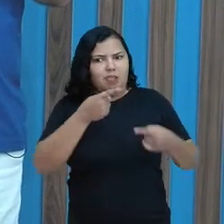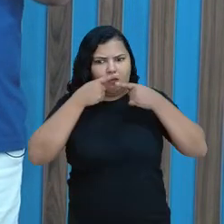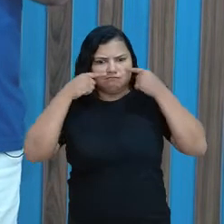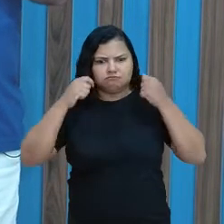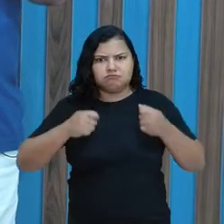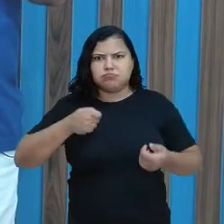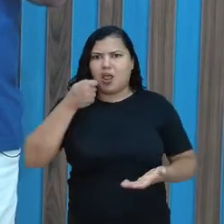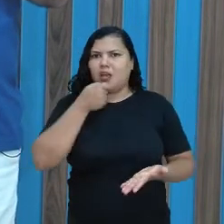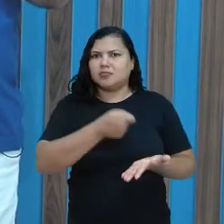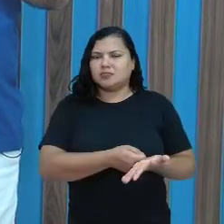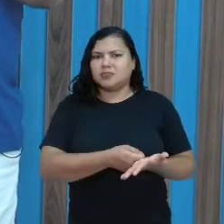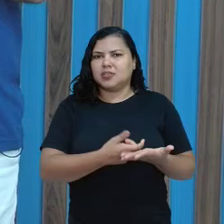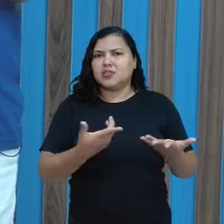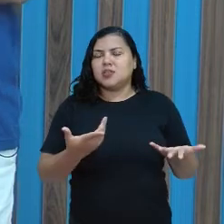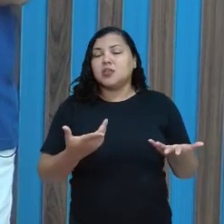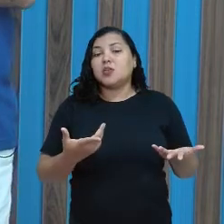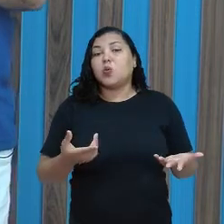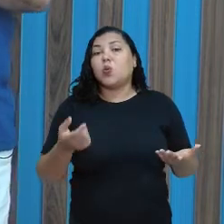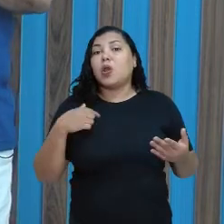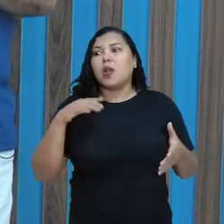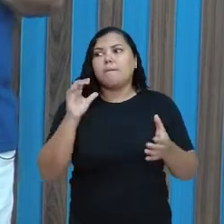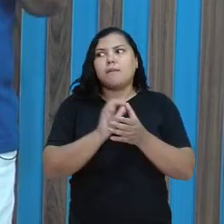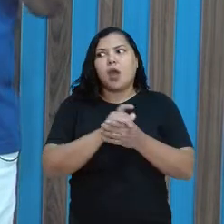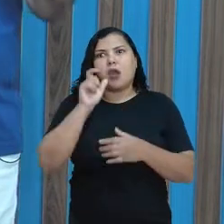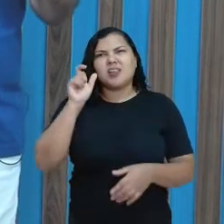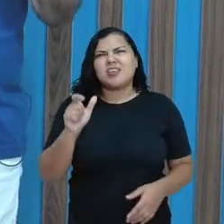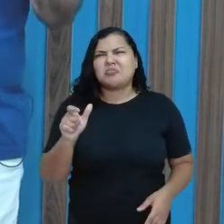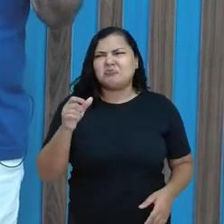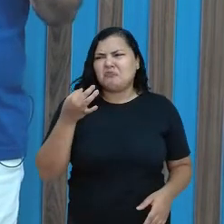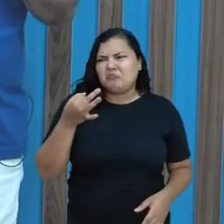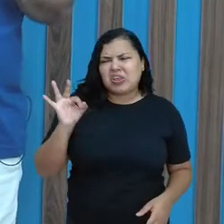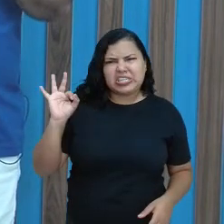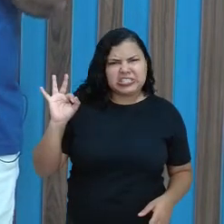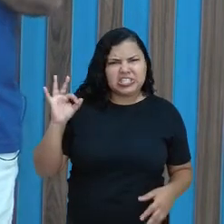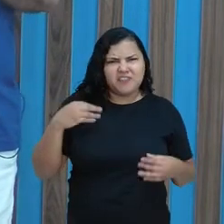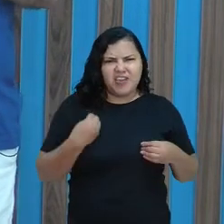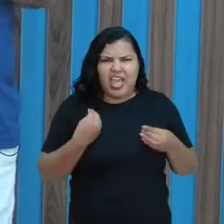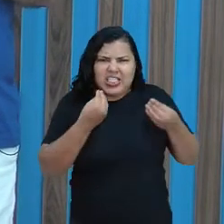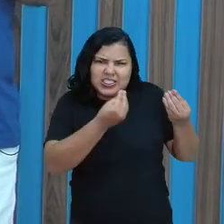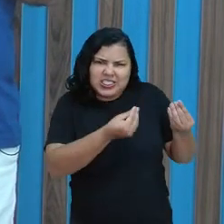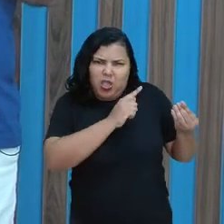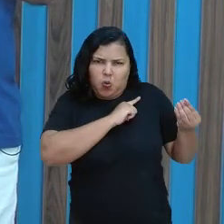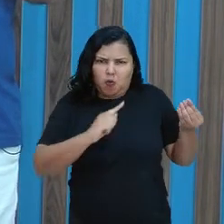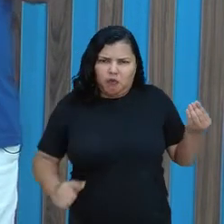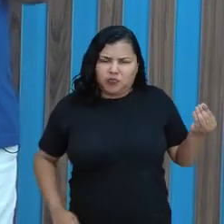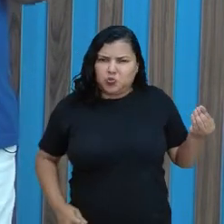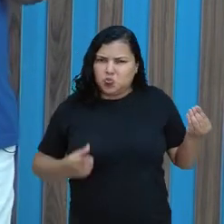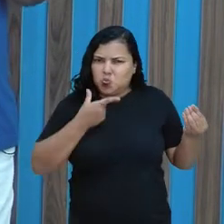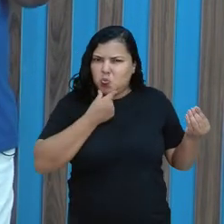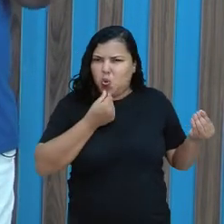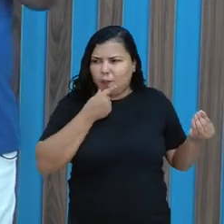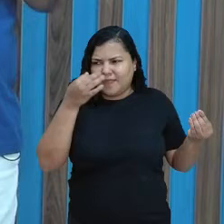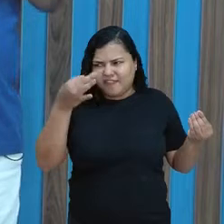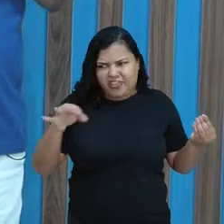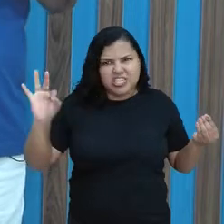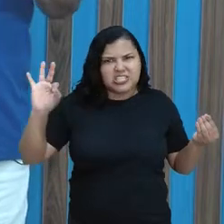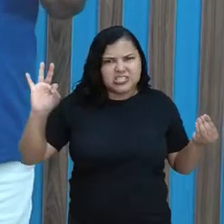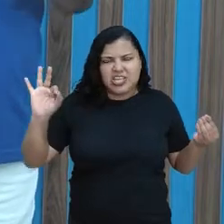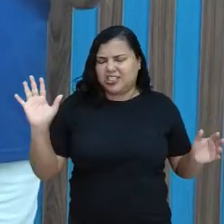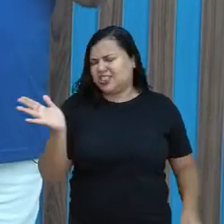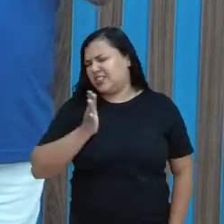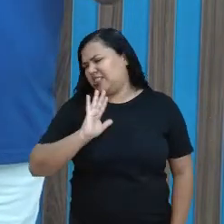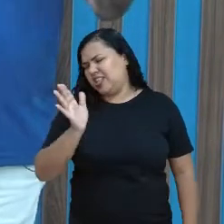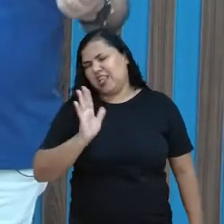o esposo, né, da princesa? Era um francês, um estrangeiro. A gente vai entregar o país para o governo de um francês? Então,